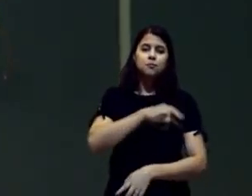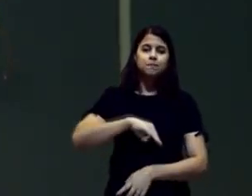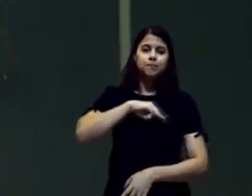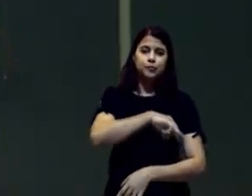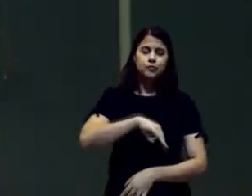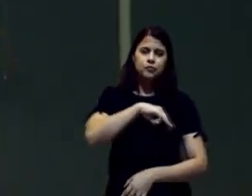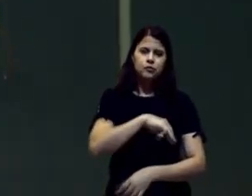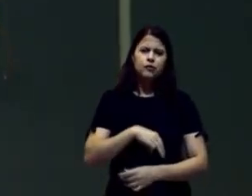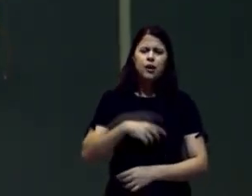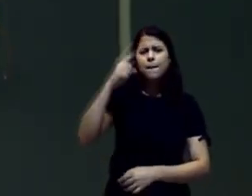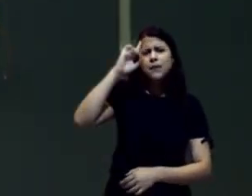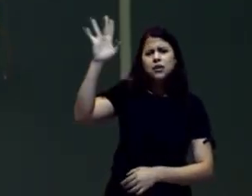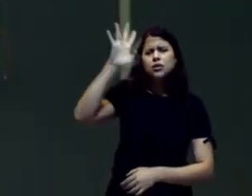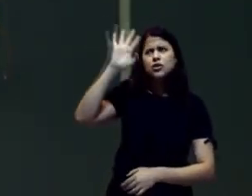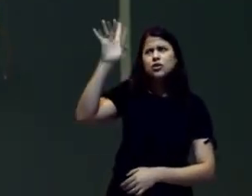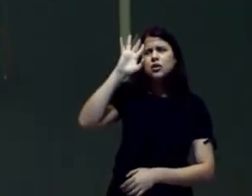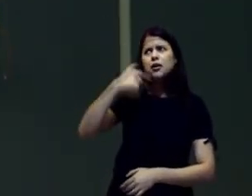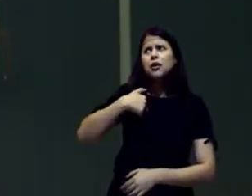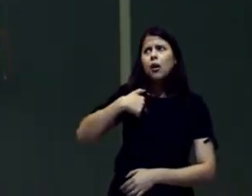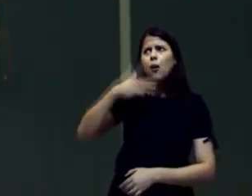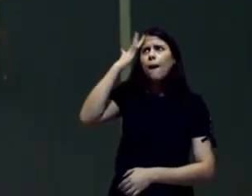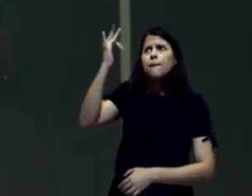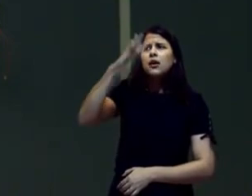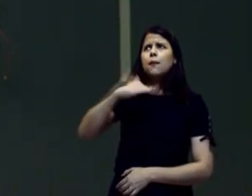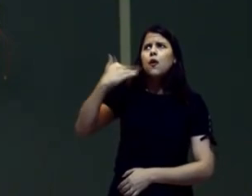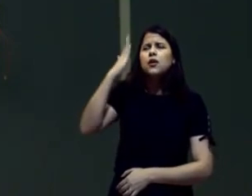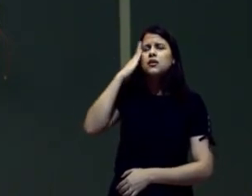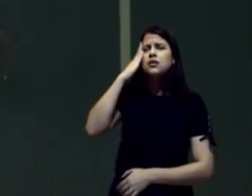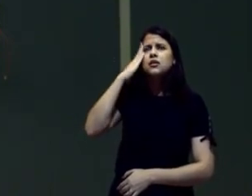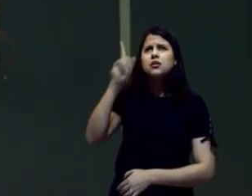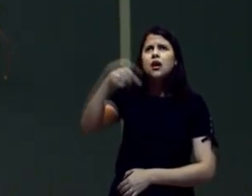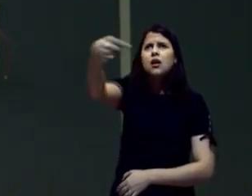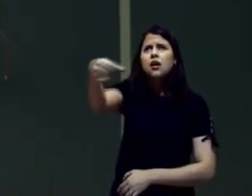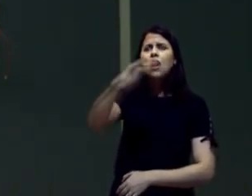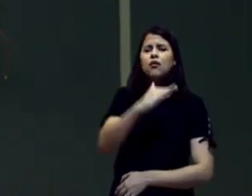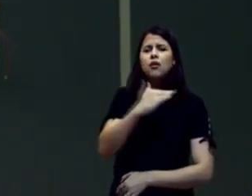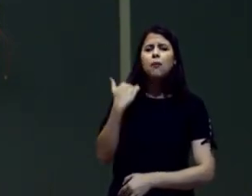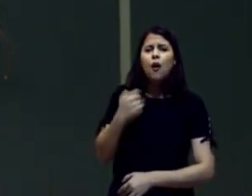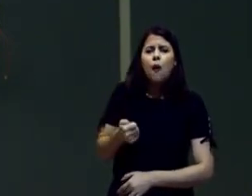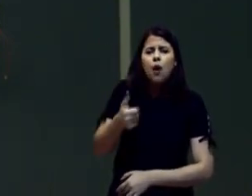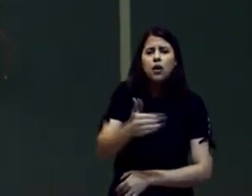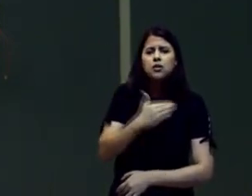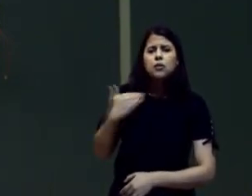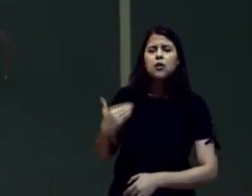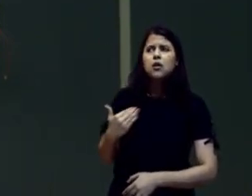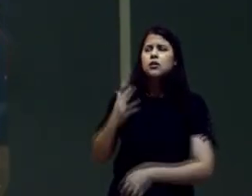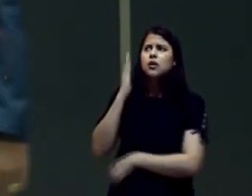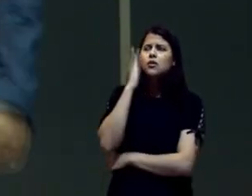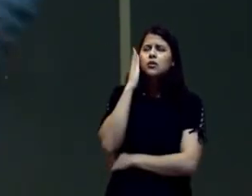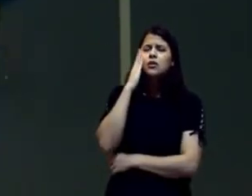às vésperas da nossa morte, olhando e enxergando a data da nossa execução se aproximando, se nós